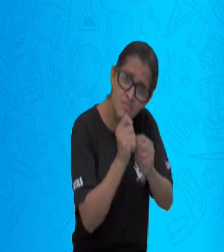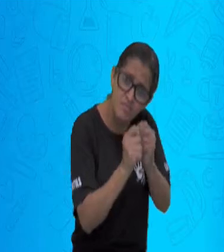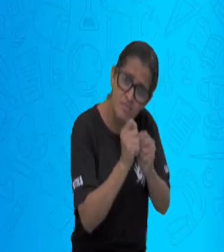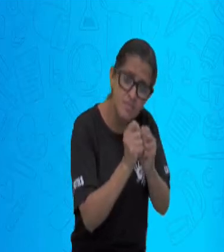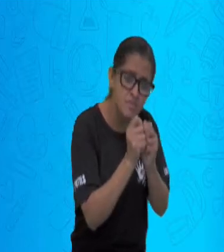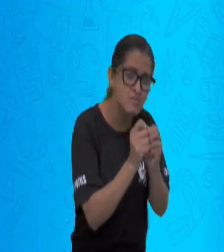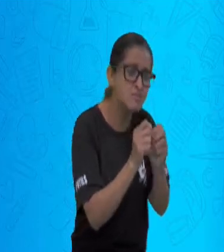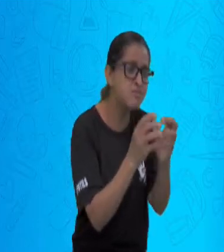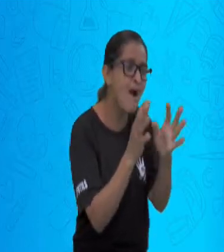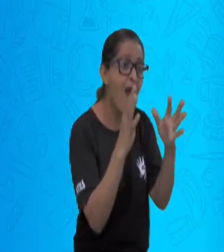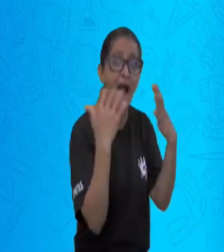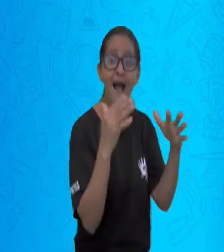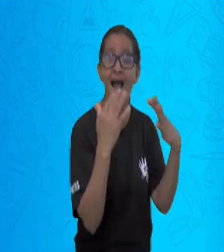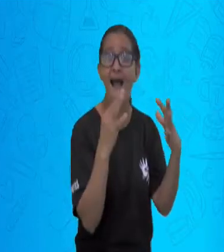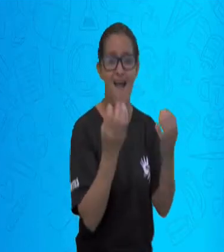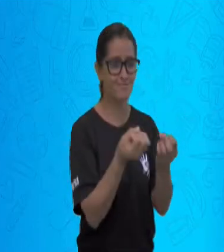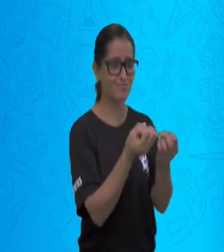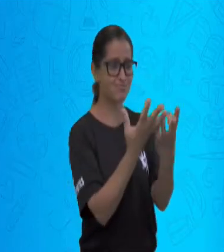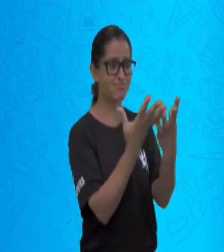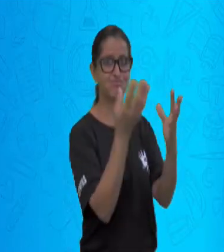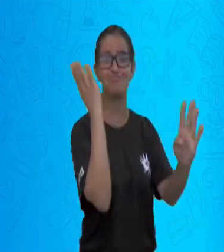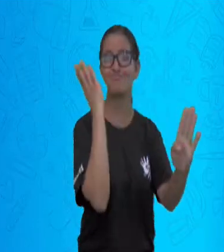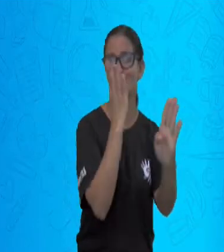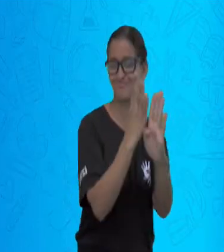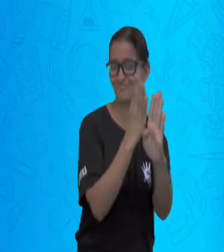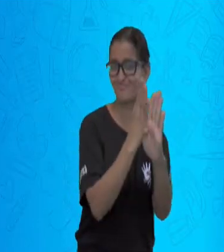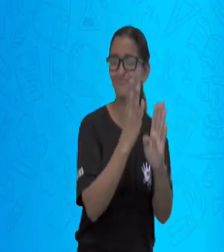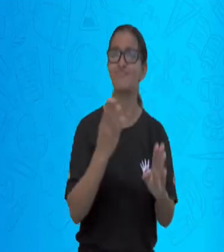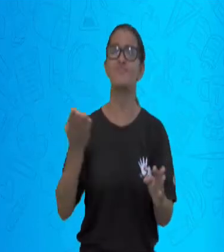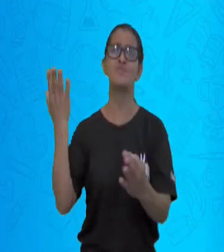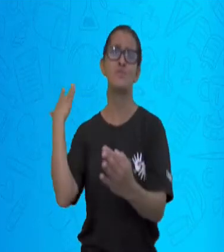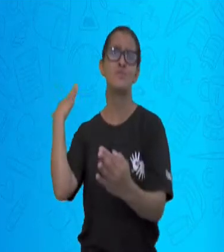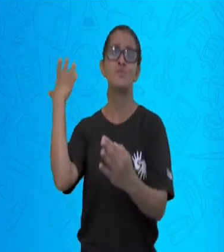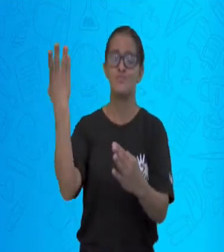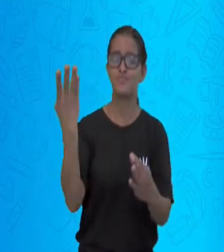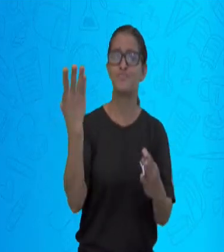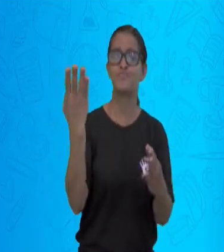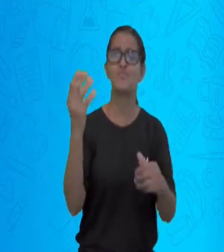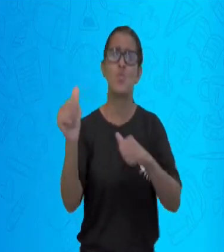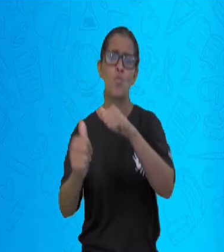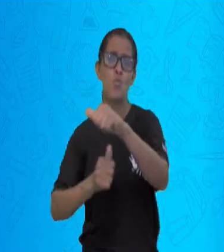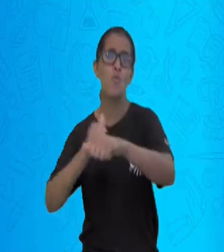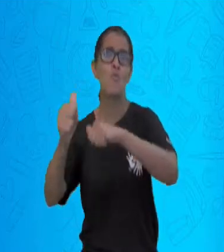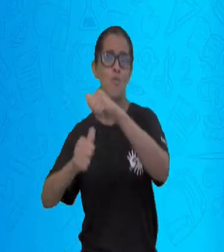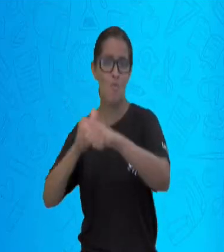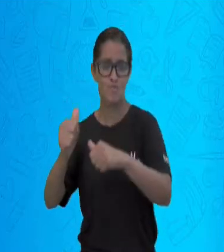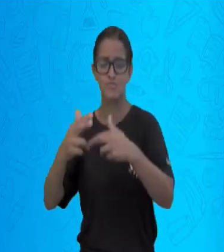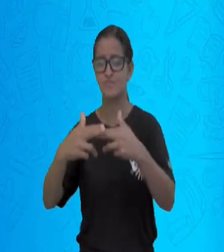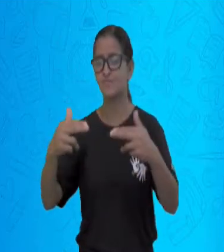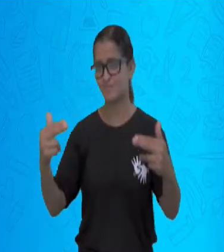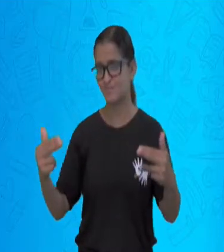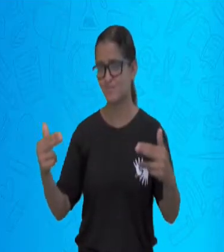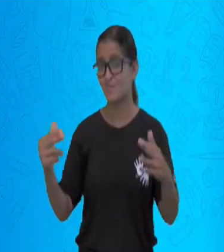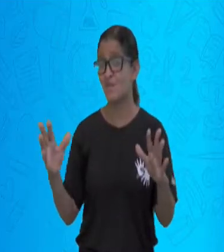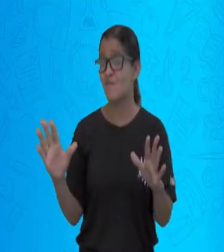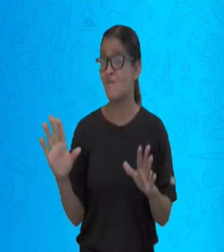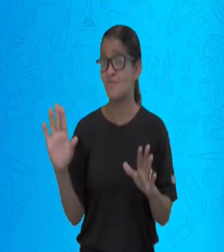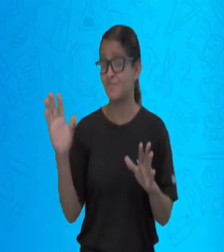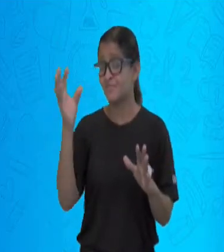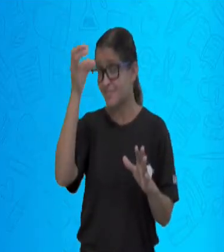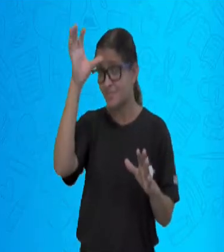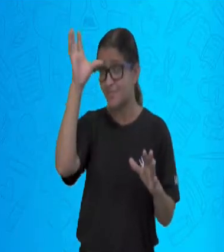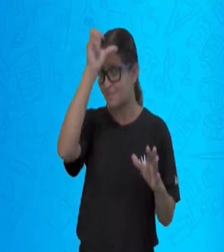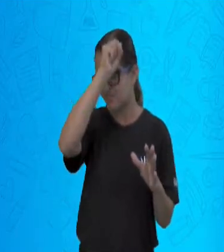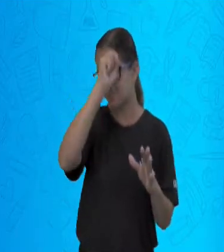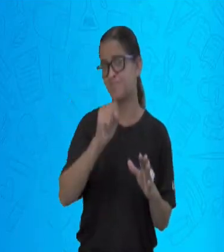nós estamos, ocorreram várias mudanças. Mas é interessante também a gente aprender e entender